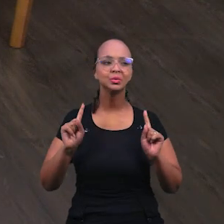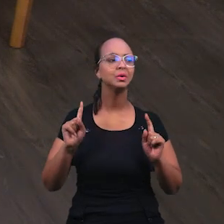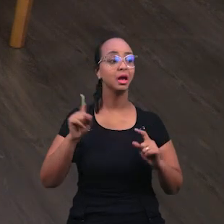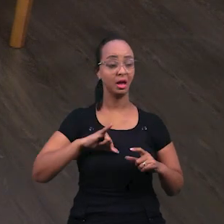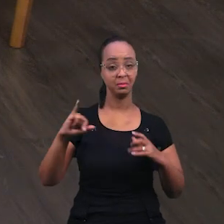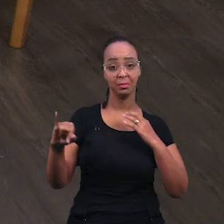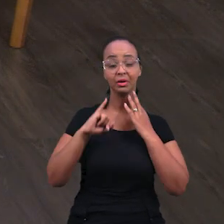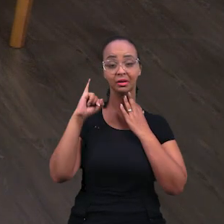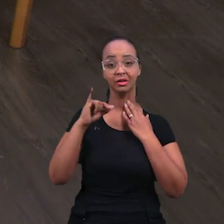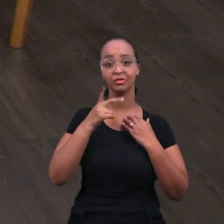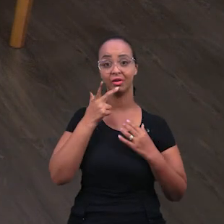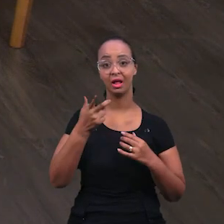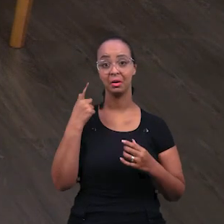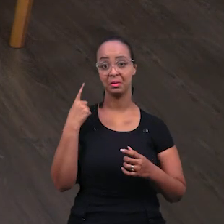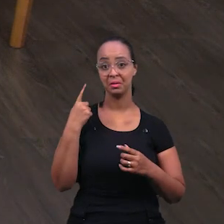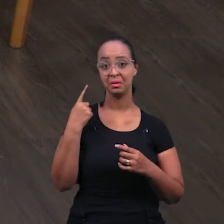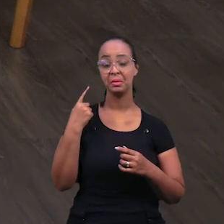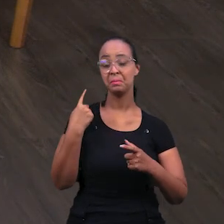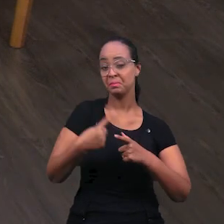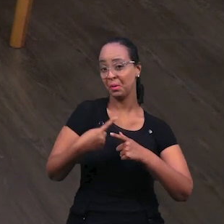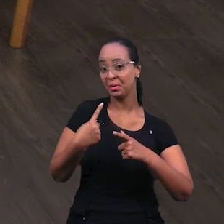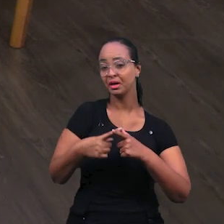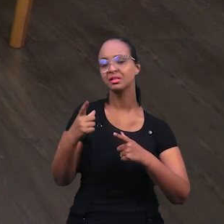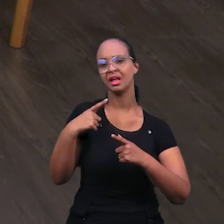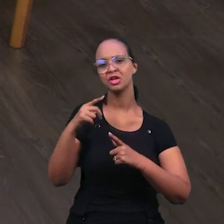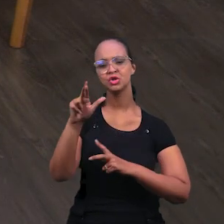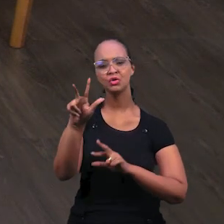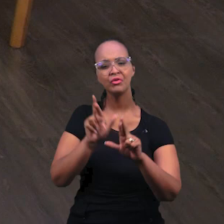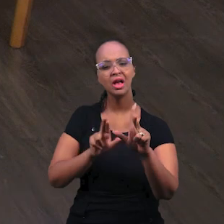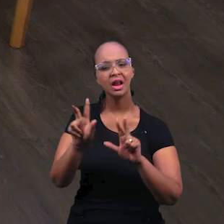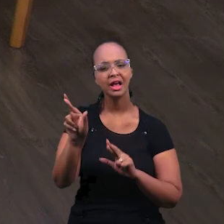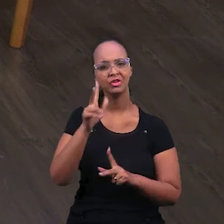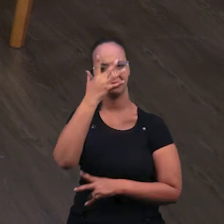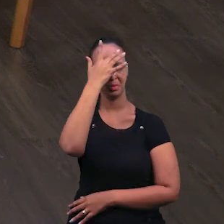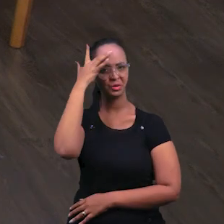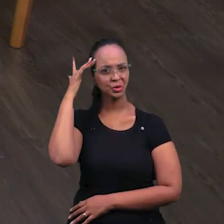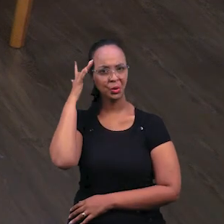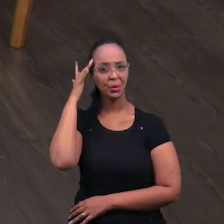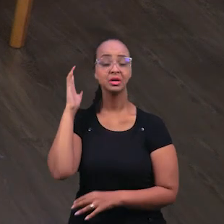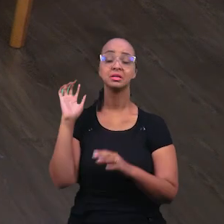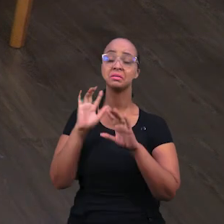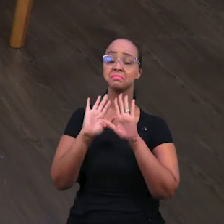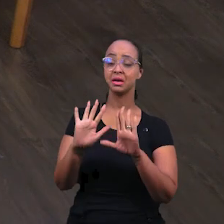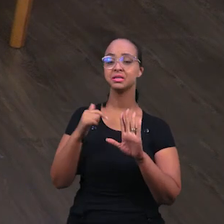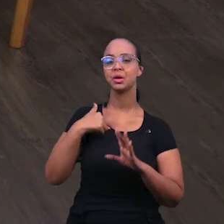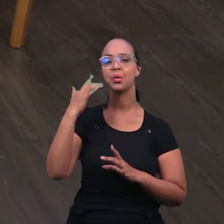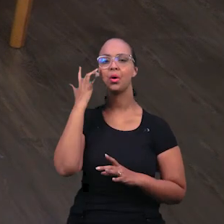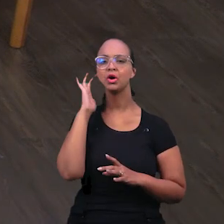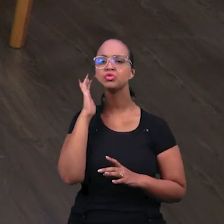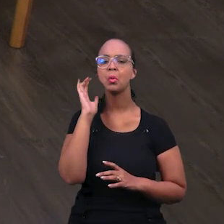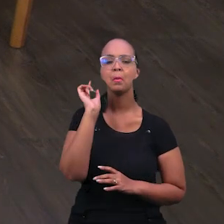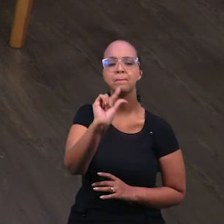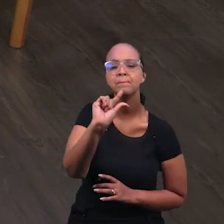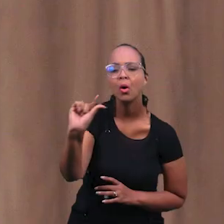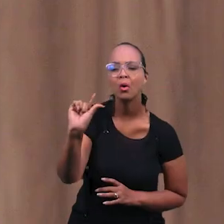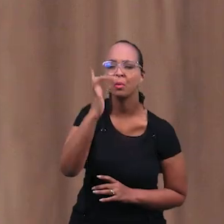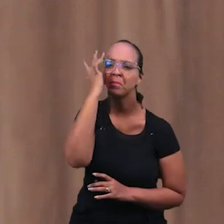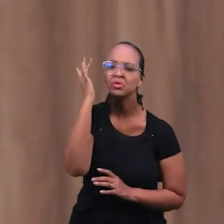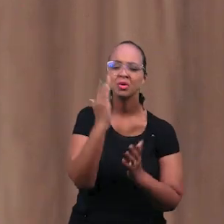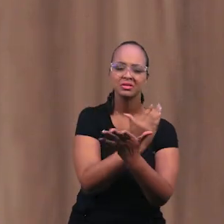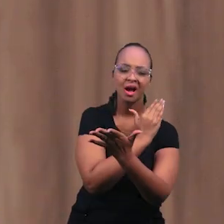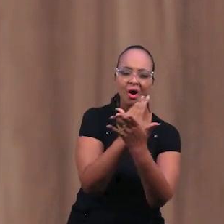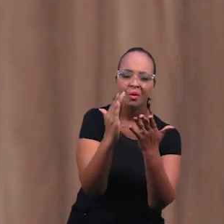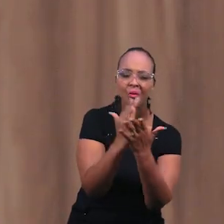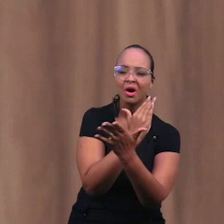muito importante a dizer. Né? Nós temos diferentes públicos e eu acho que um pouco de cada um